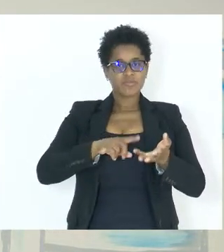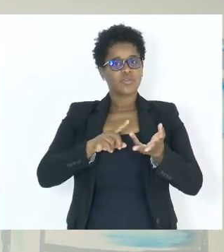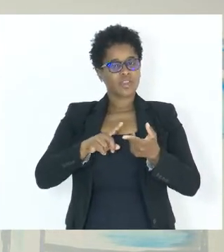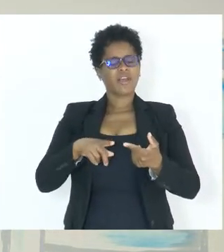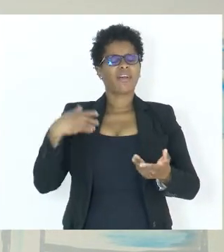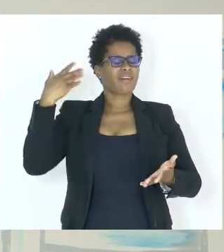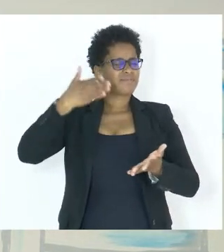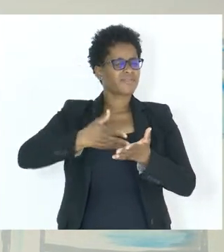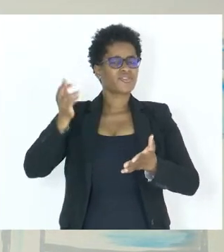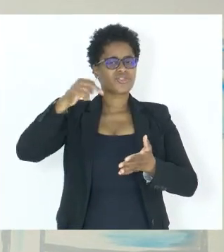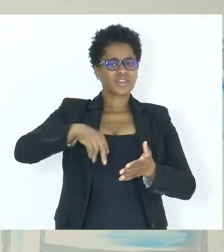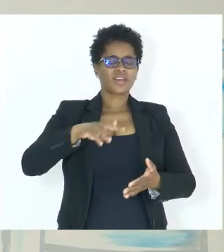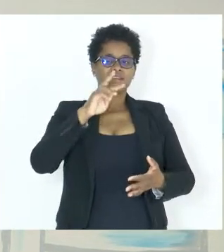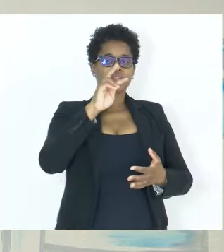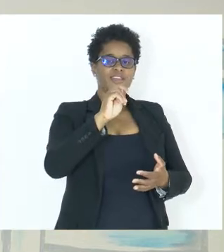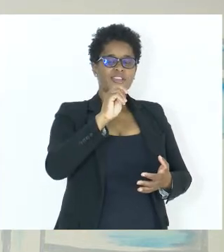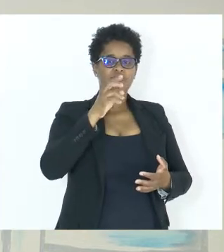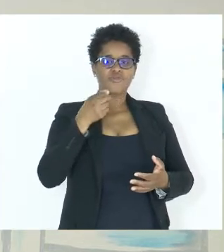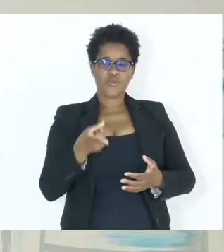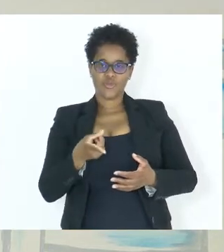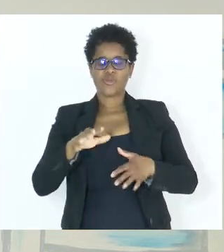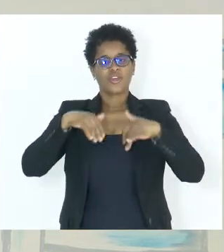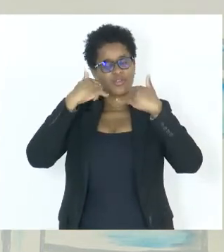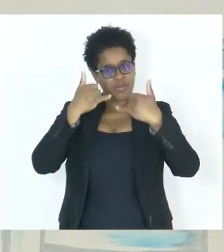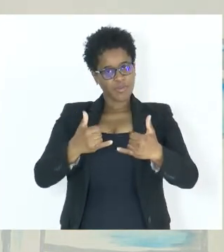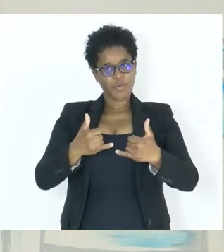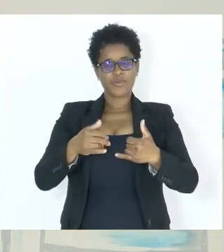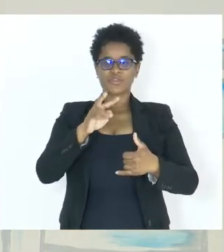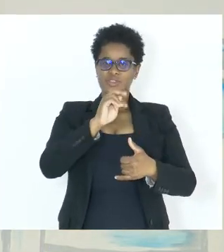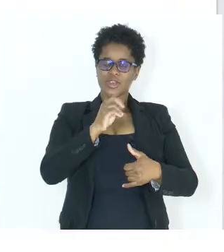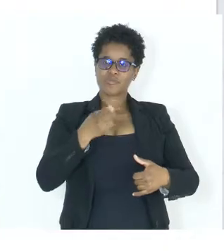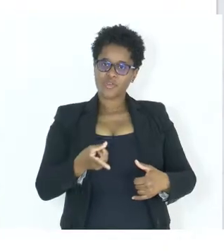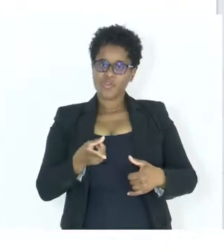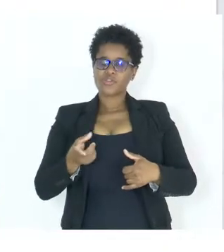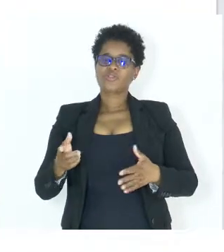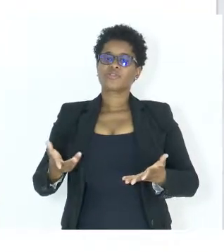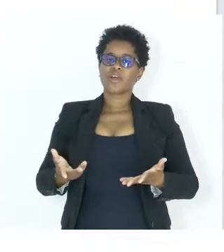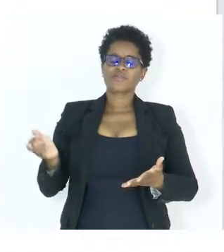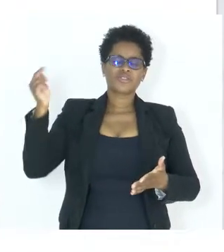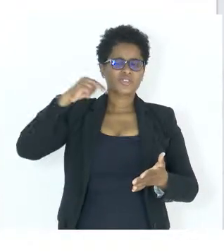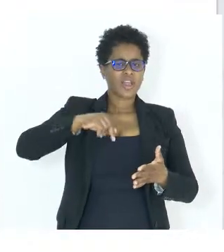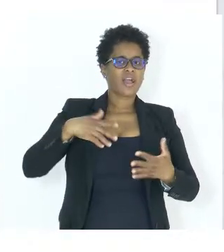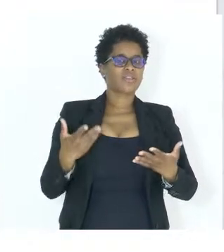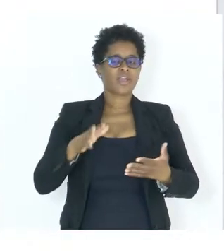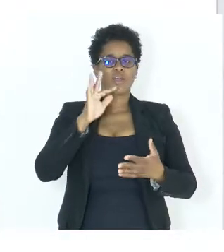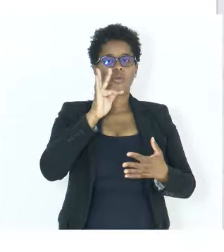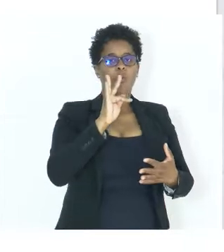ao 39º. Depois do 39º, vamos agora chegar no